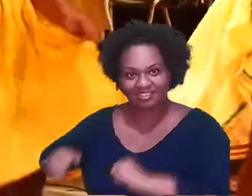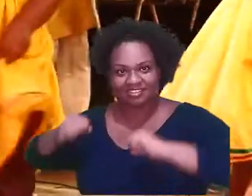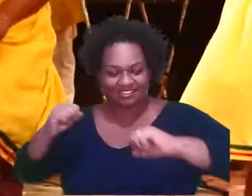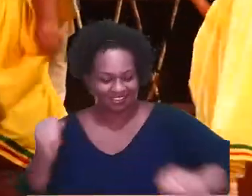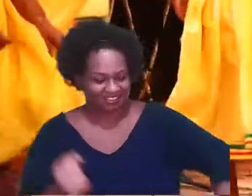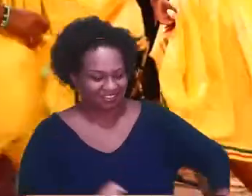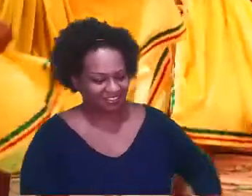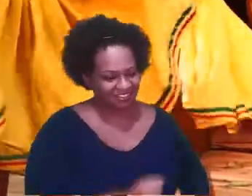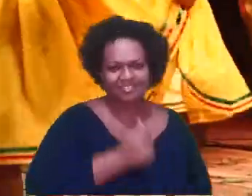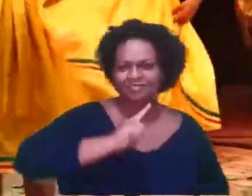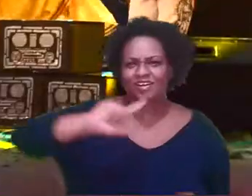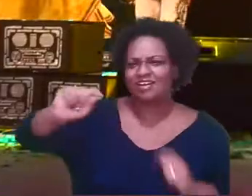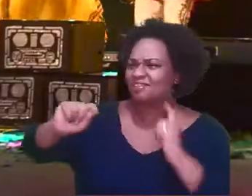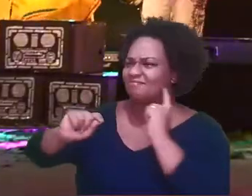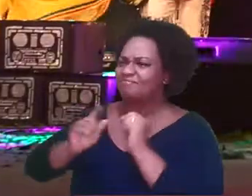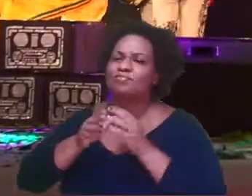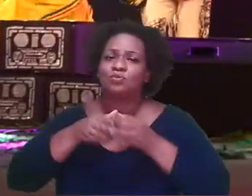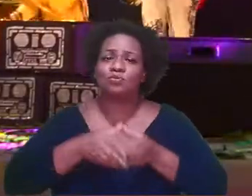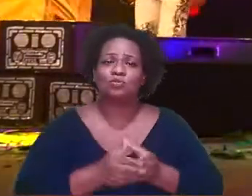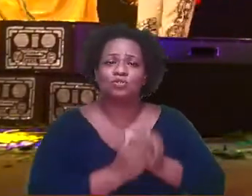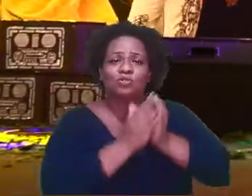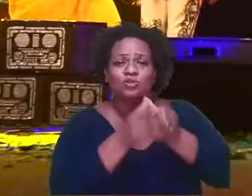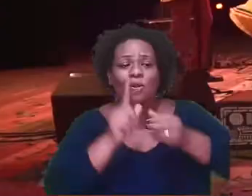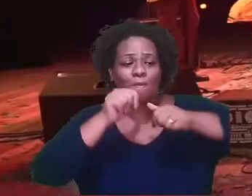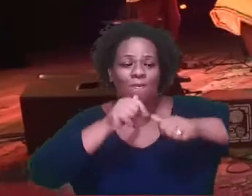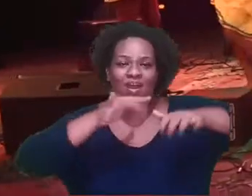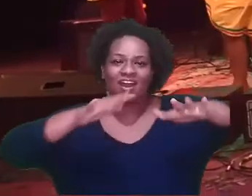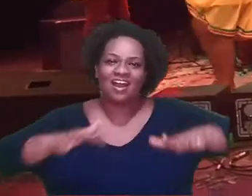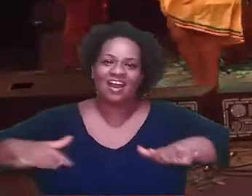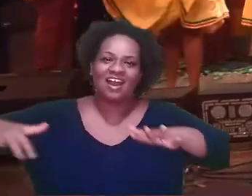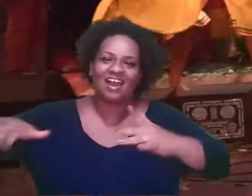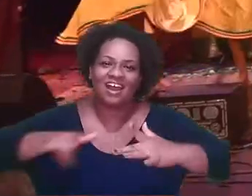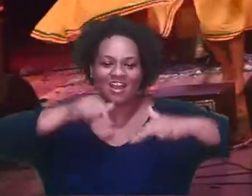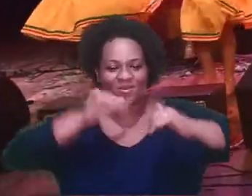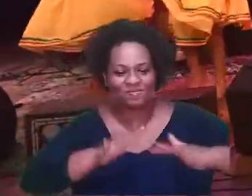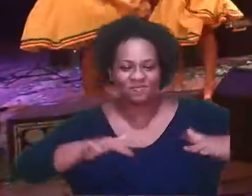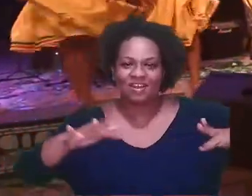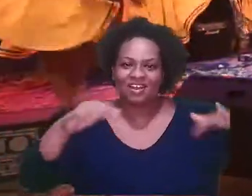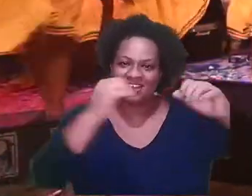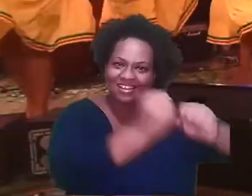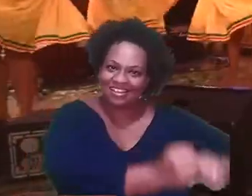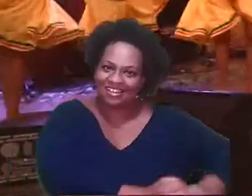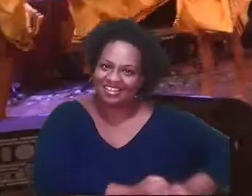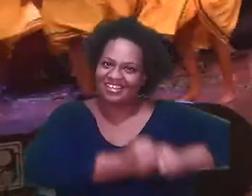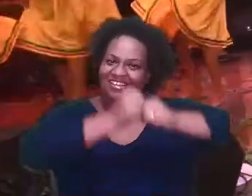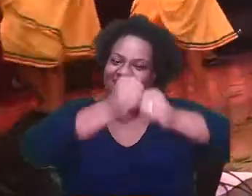E vamos embora, Zé Reis, volta a jangada no mar. Vamos embora, Zé